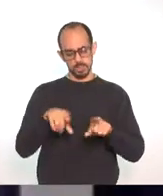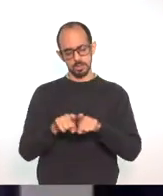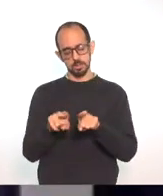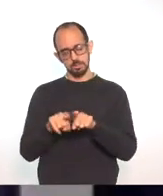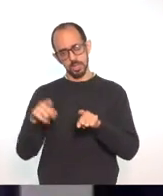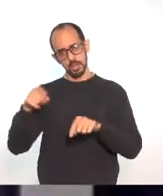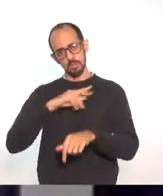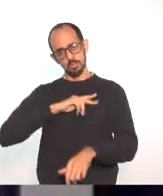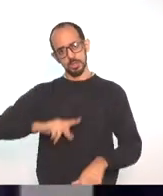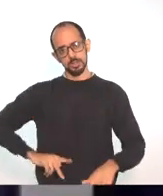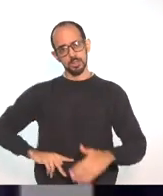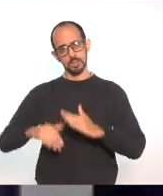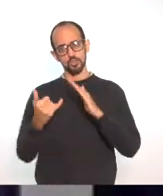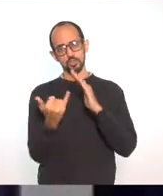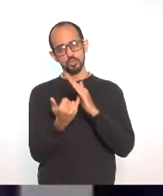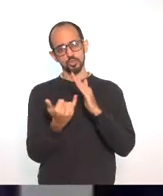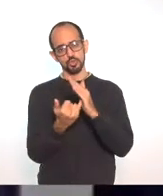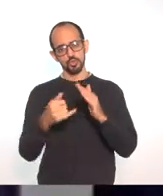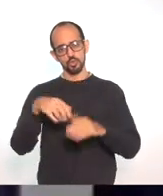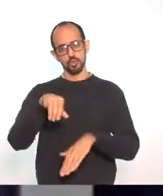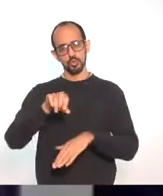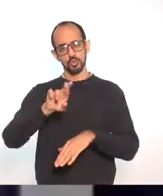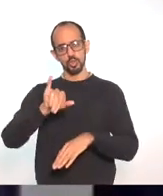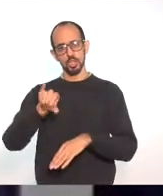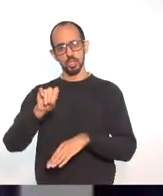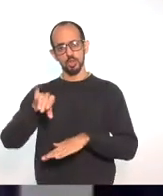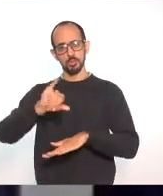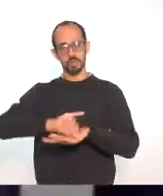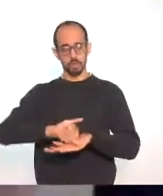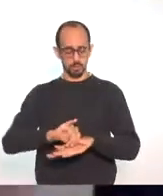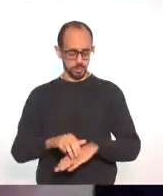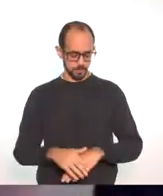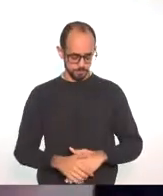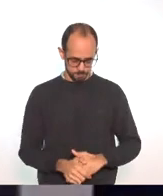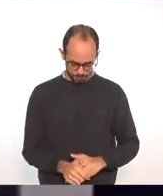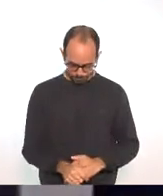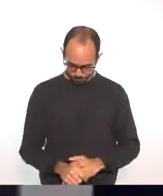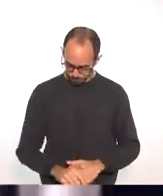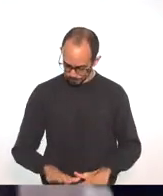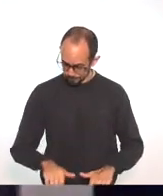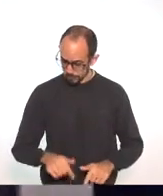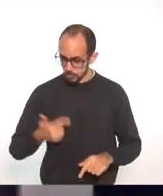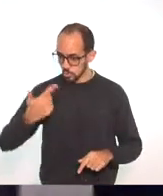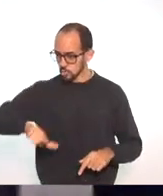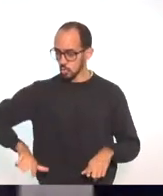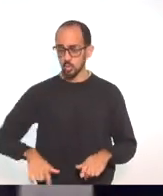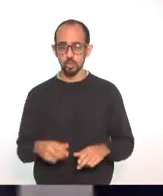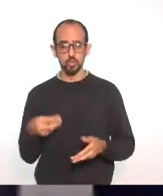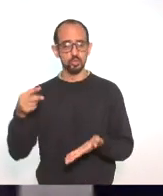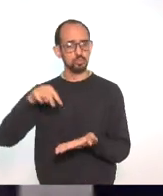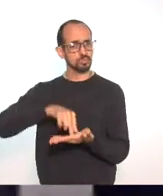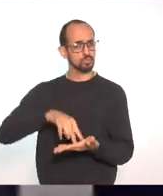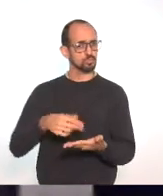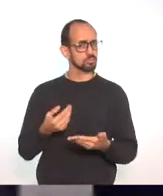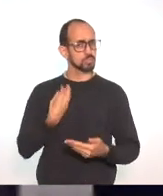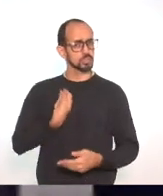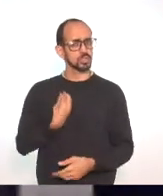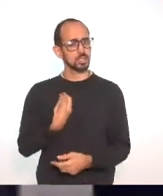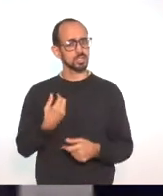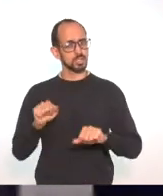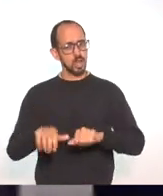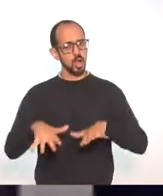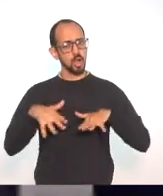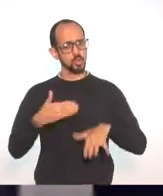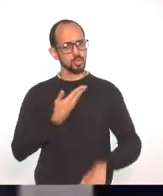o Presidente do Instituto e o metro e os demais presentes na audiência